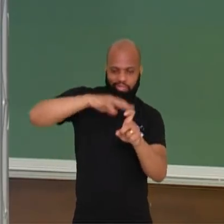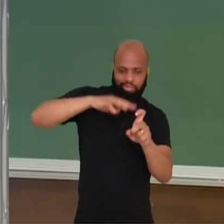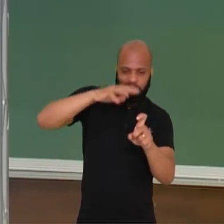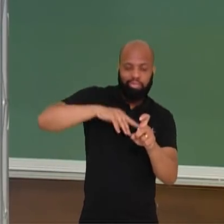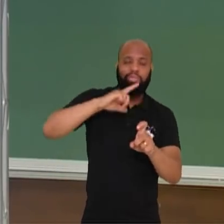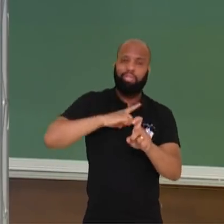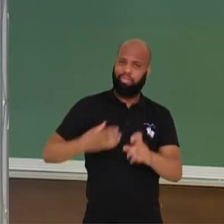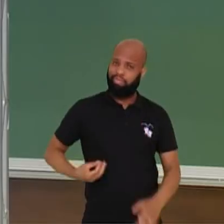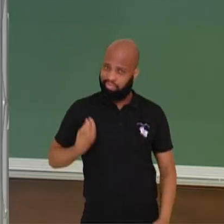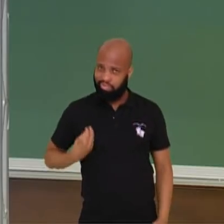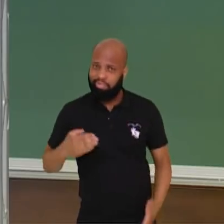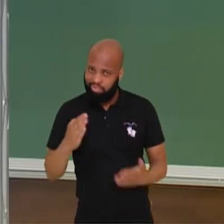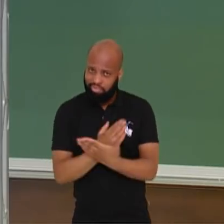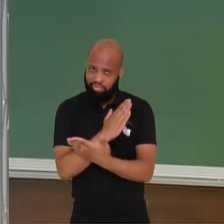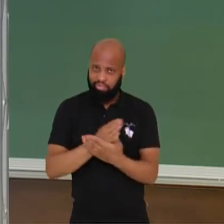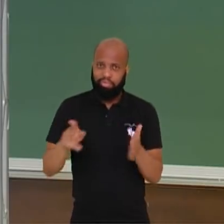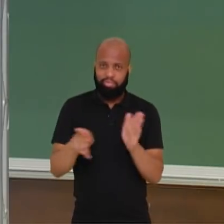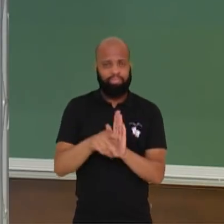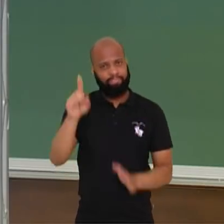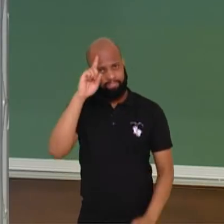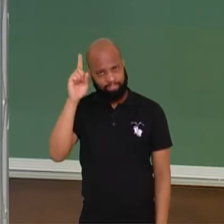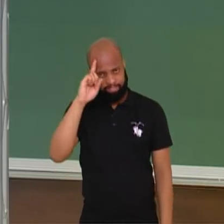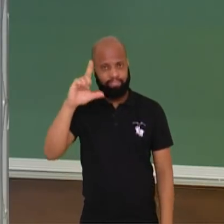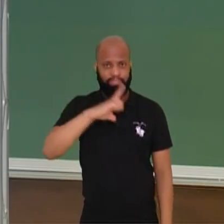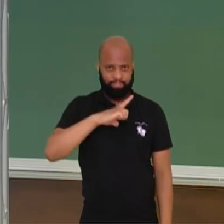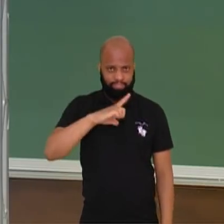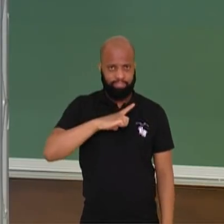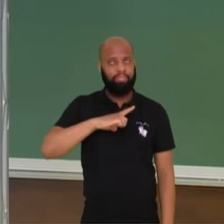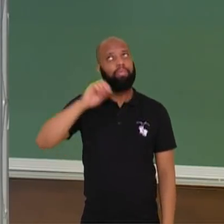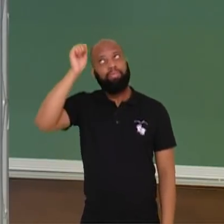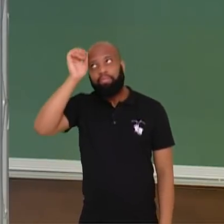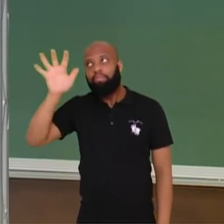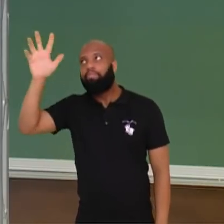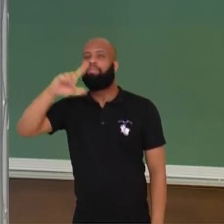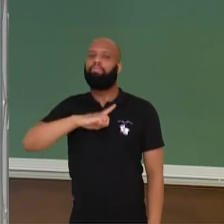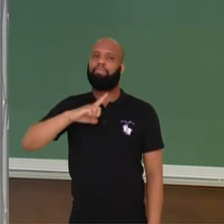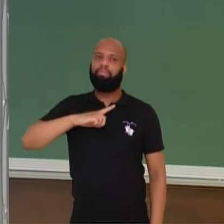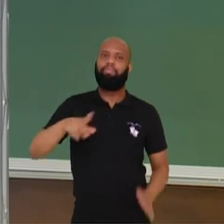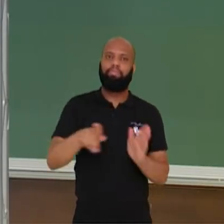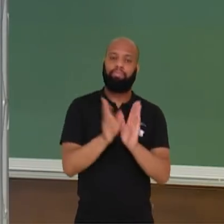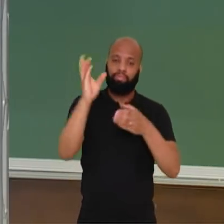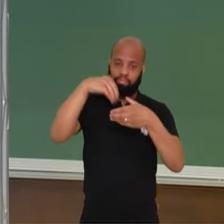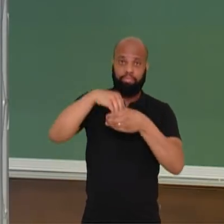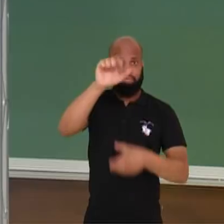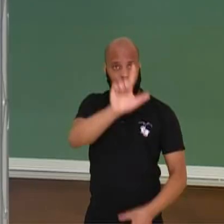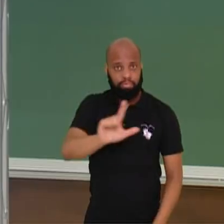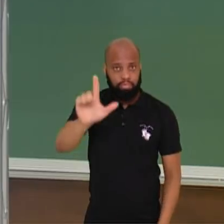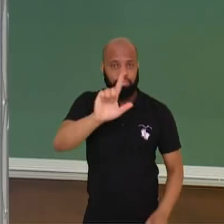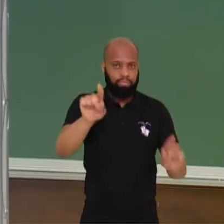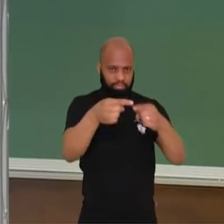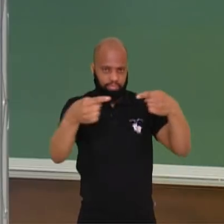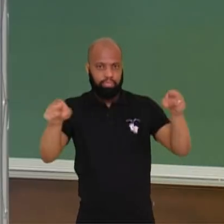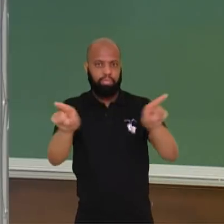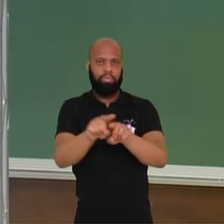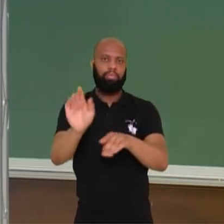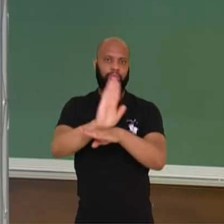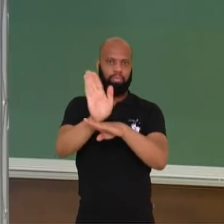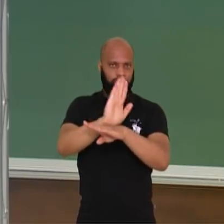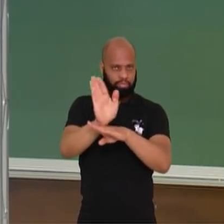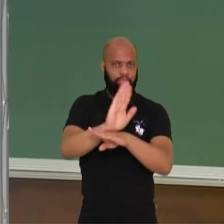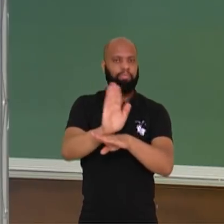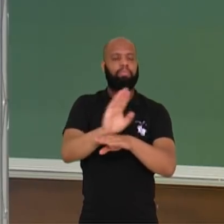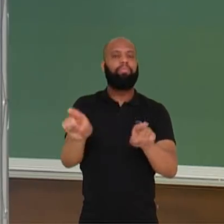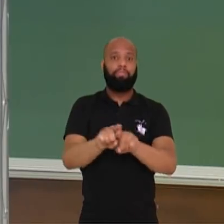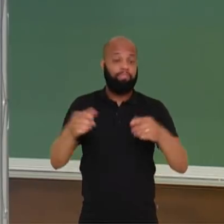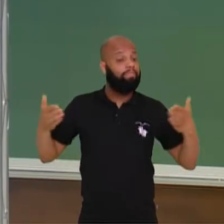ainda muito presentes no nosso cotidiano, no nosso imaginário, na nossa literatura, na música e no cinema,